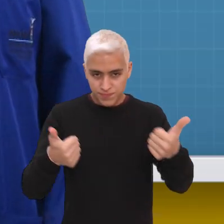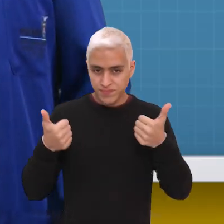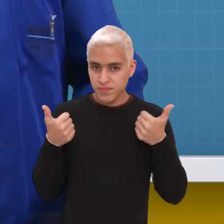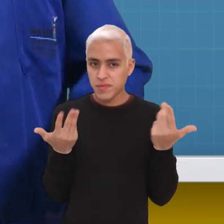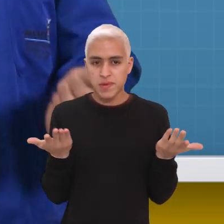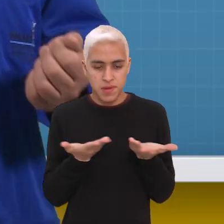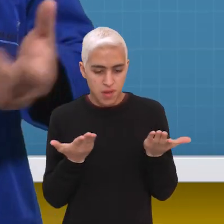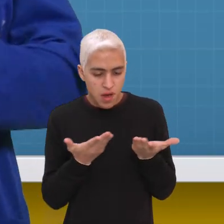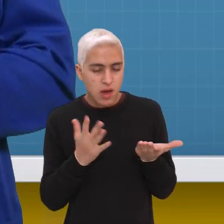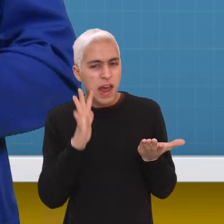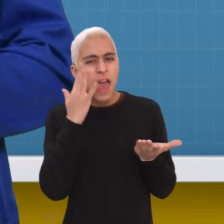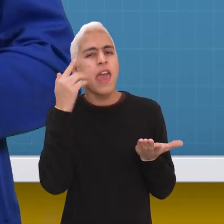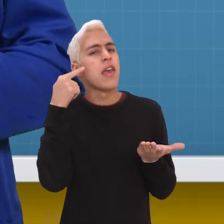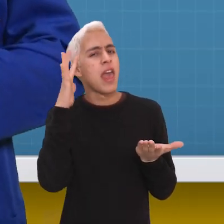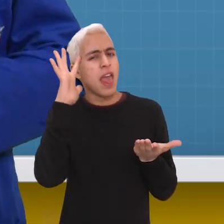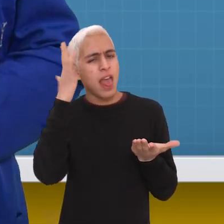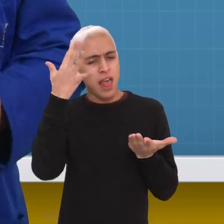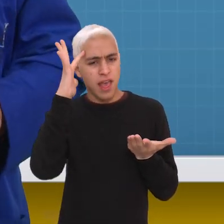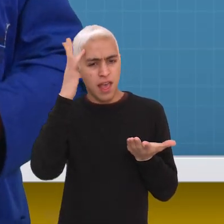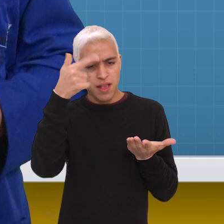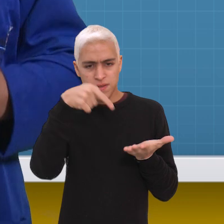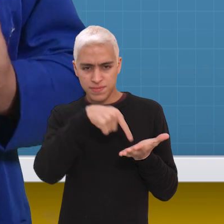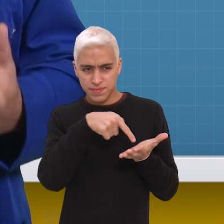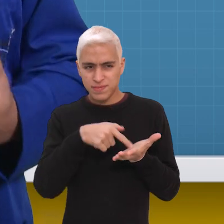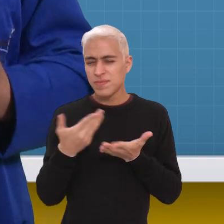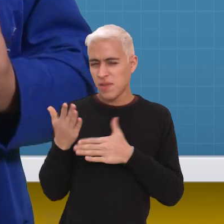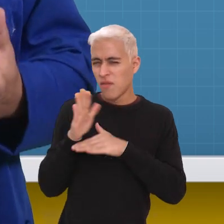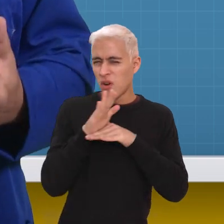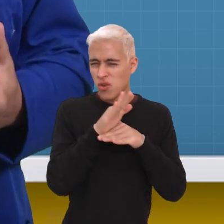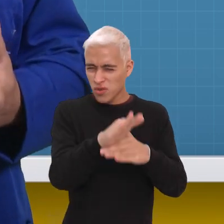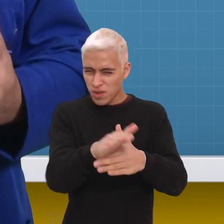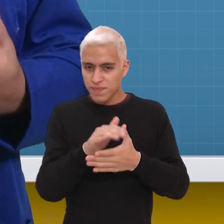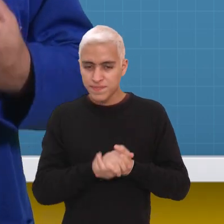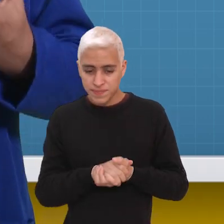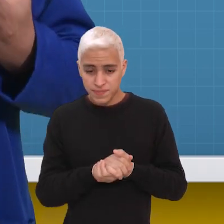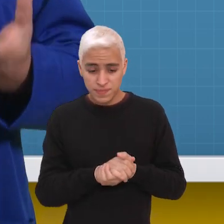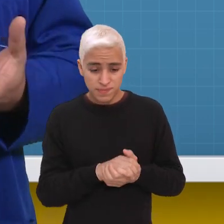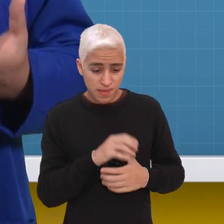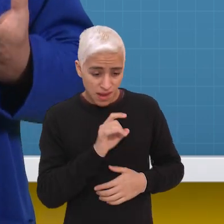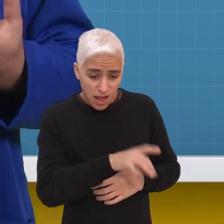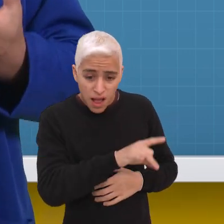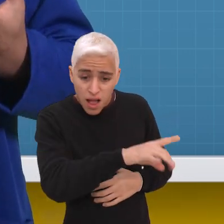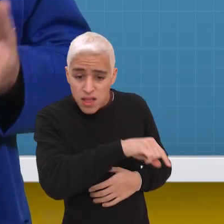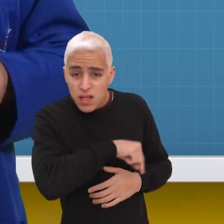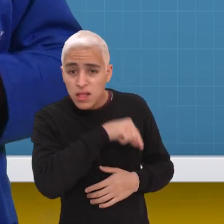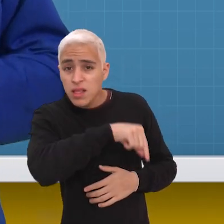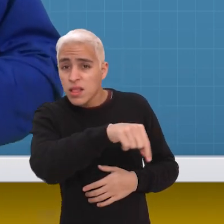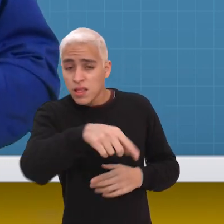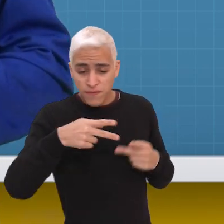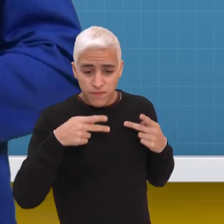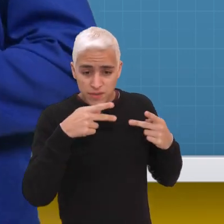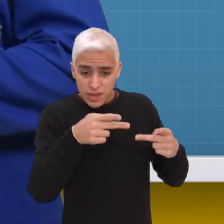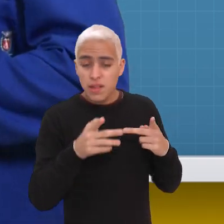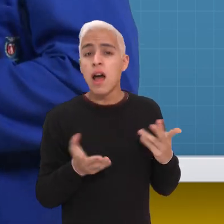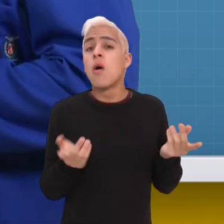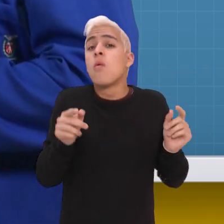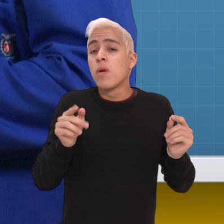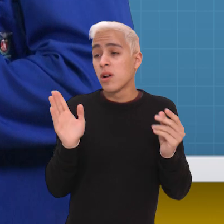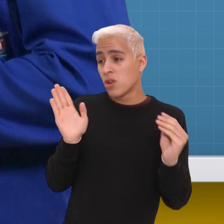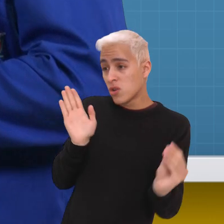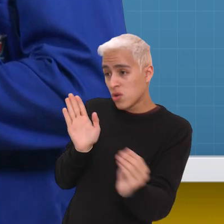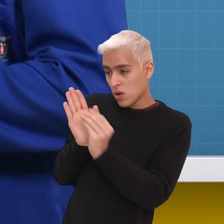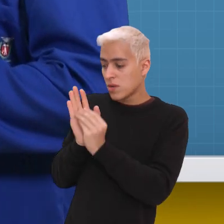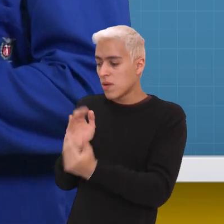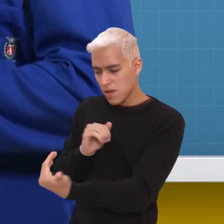Muito bem. Vamos para a solução? E eu vou nessa solução ajudar vocês. A cada local que for visitado, eu vou colocar aqui